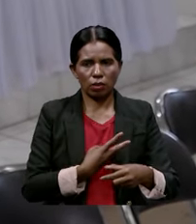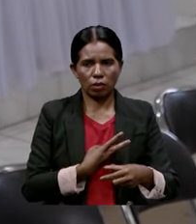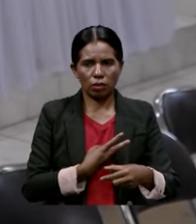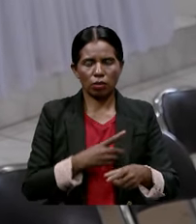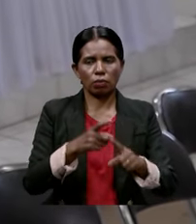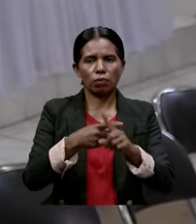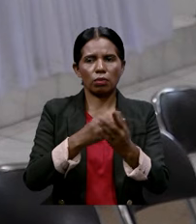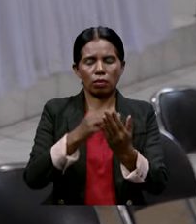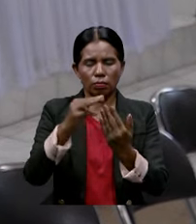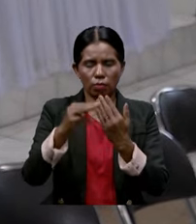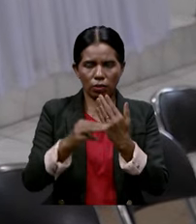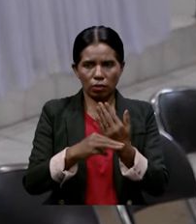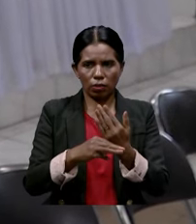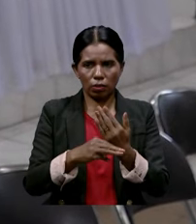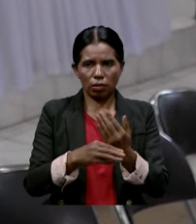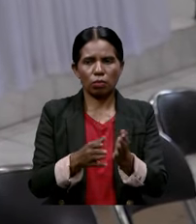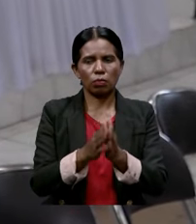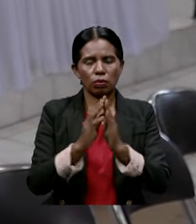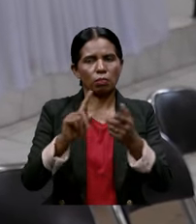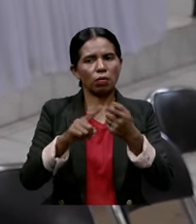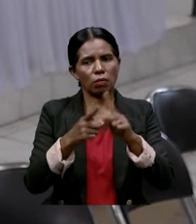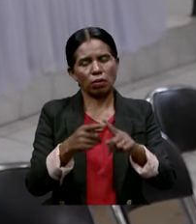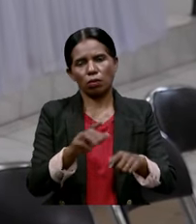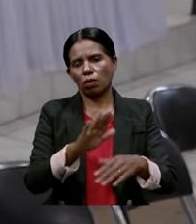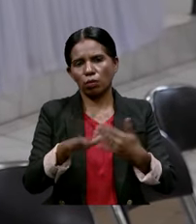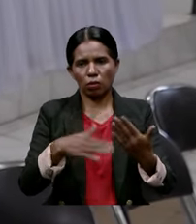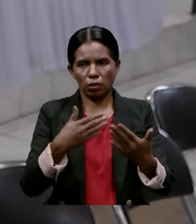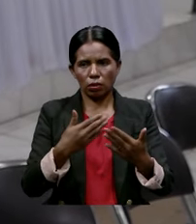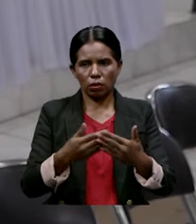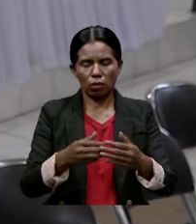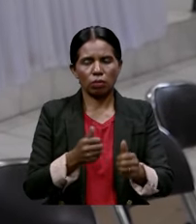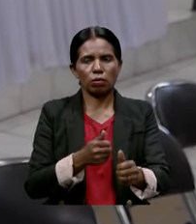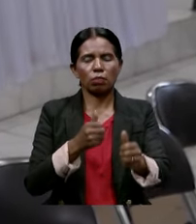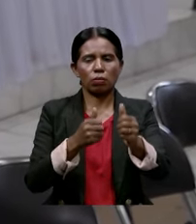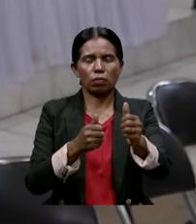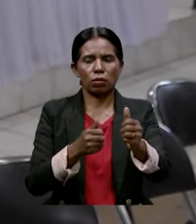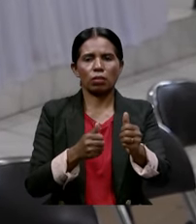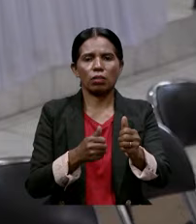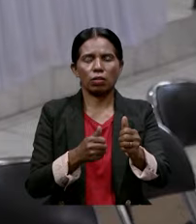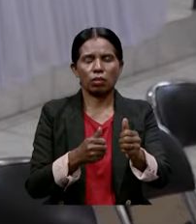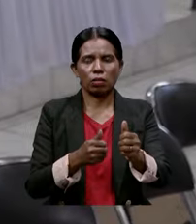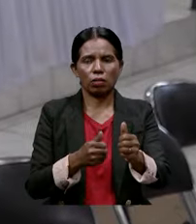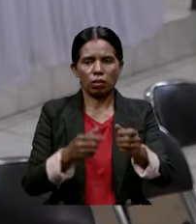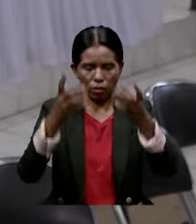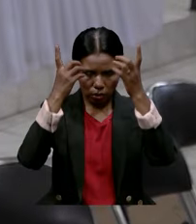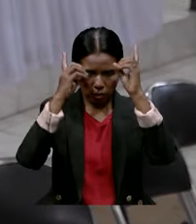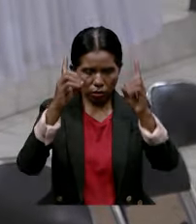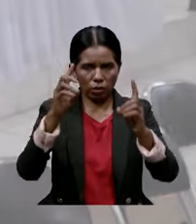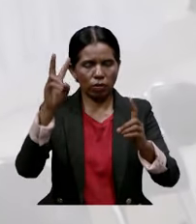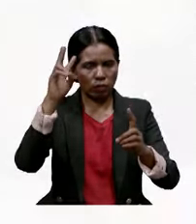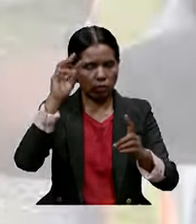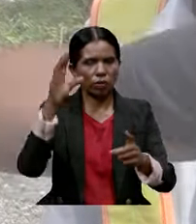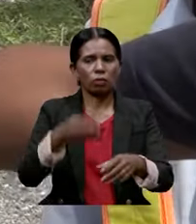mayo ne husu ba kolega sira atu cumpri duni ho decisão nebe o invise